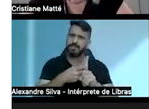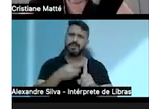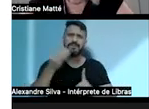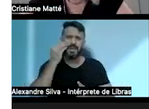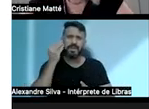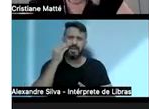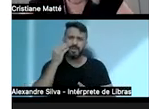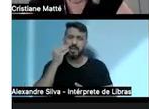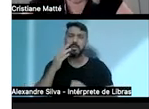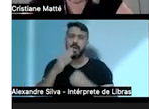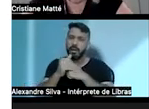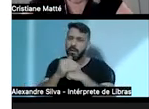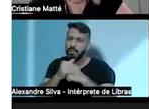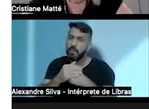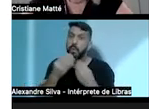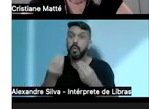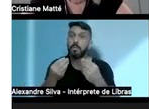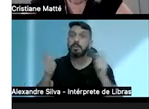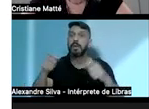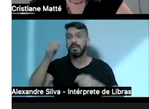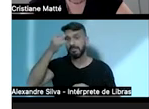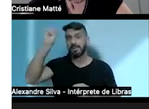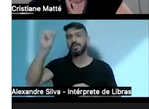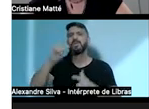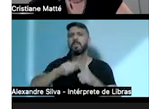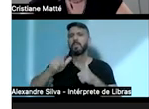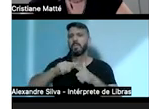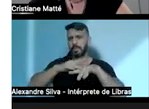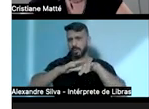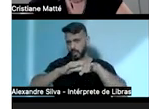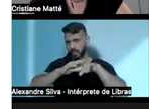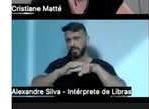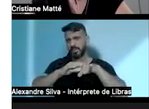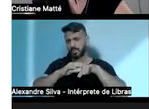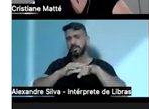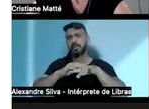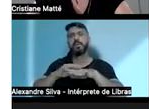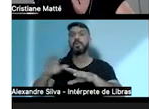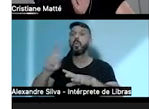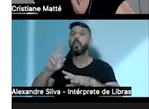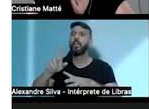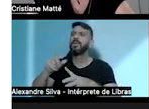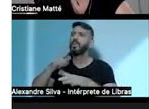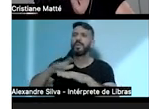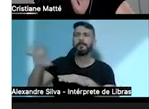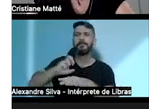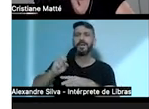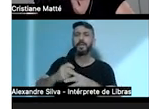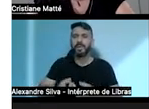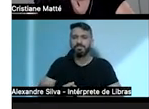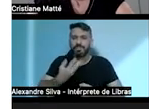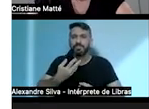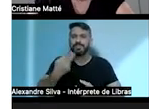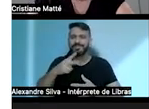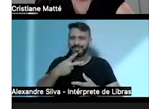dar um alento, pensando em formas da gente prevenir o desenvolvimento de doenças crônicas não transmissíveis. Então, para vocês terem uma ideia, a gente tem alguns